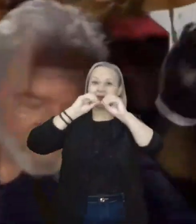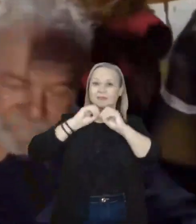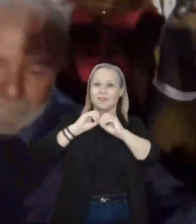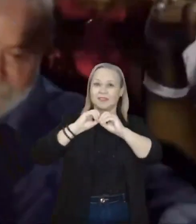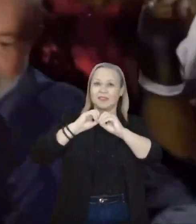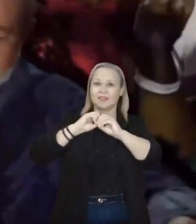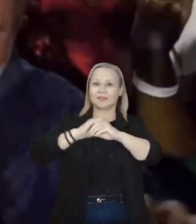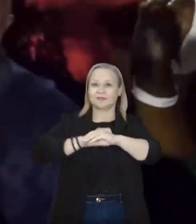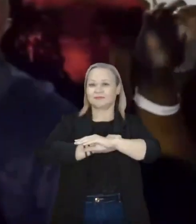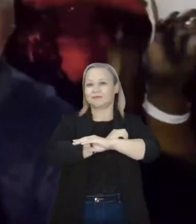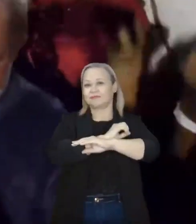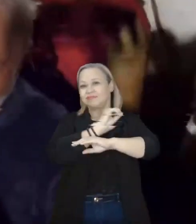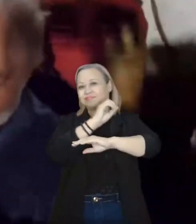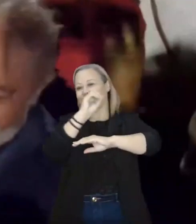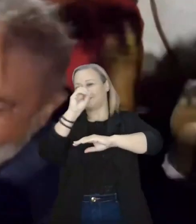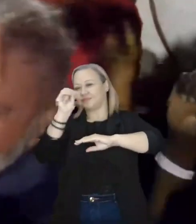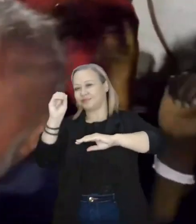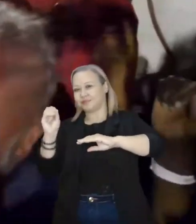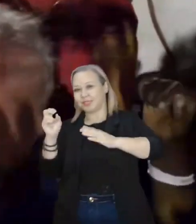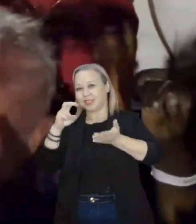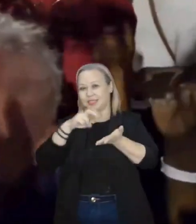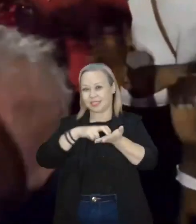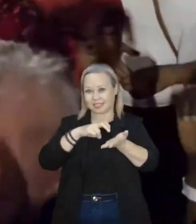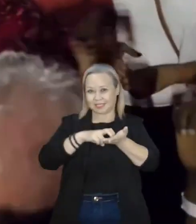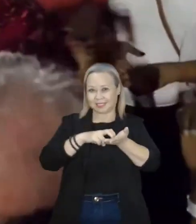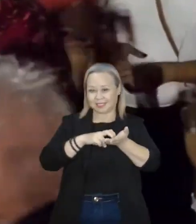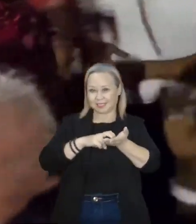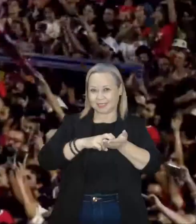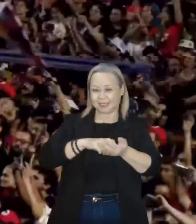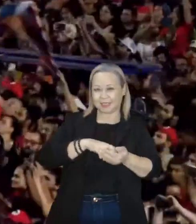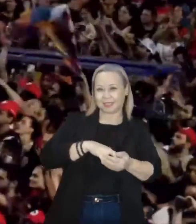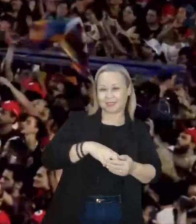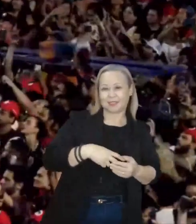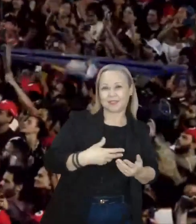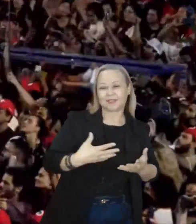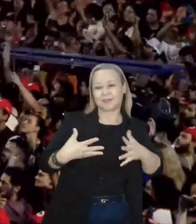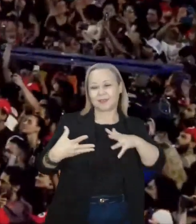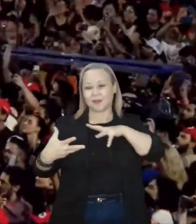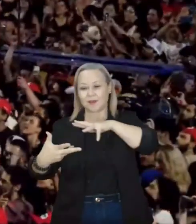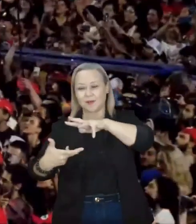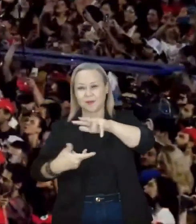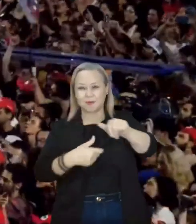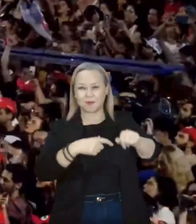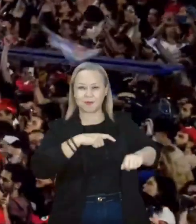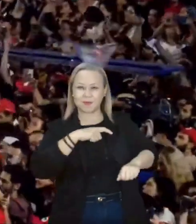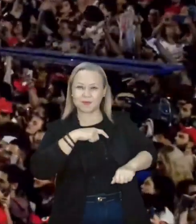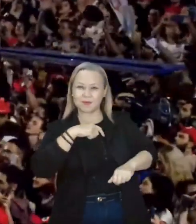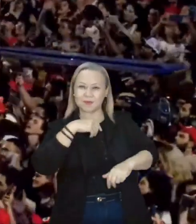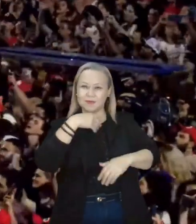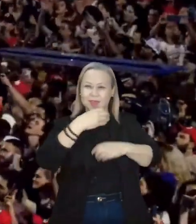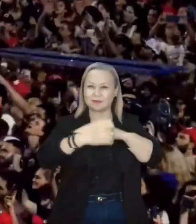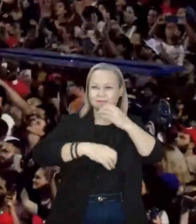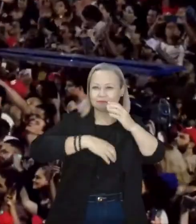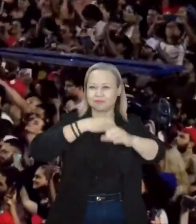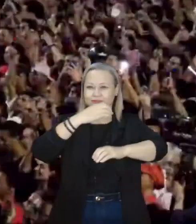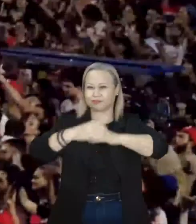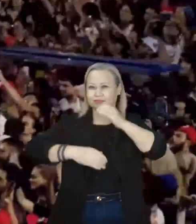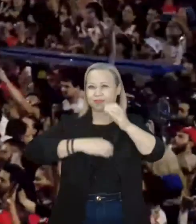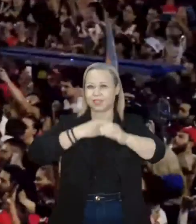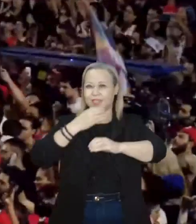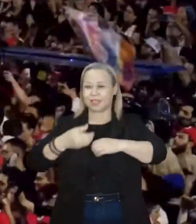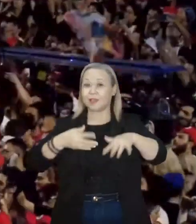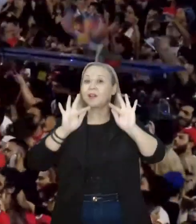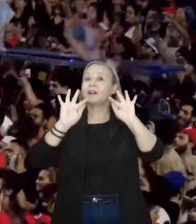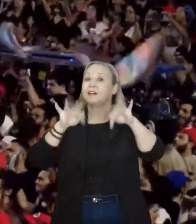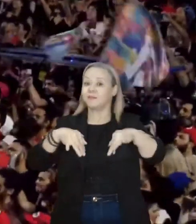manhã. Viva Lula! Mil voltas o mundo tem, mas tem um ponto final. Há 30 anos